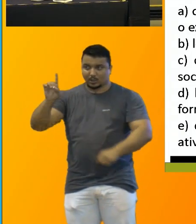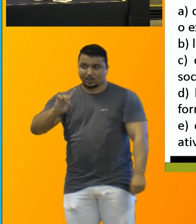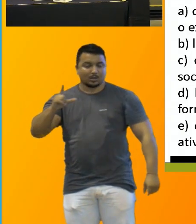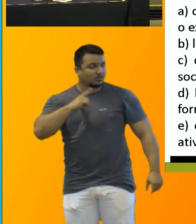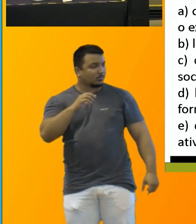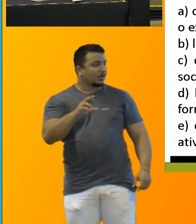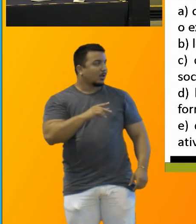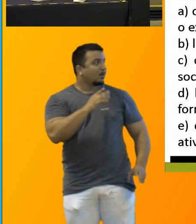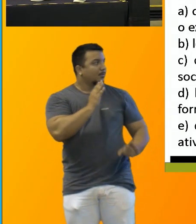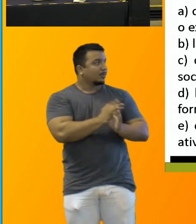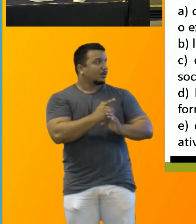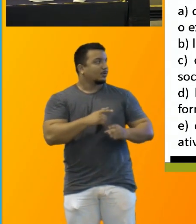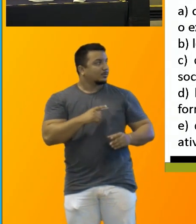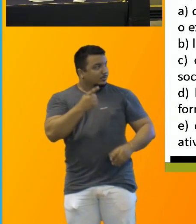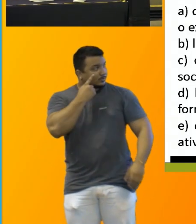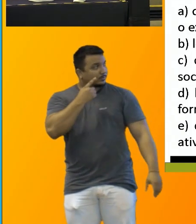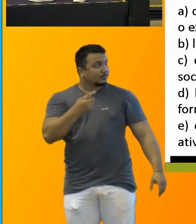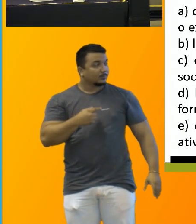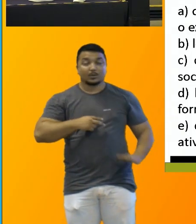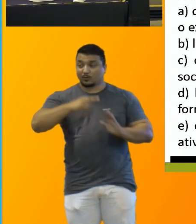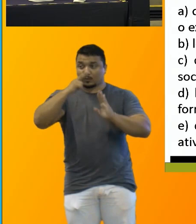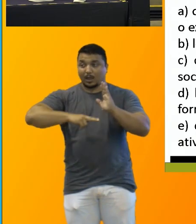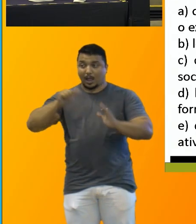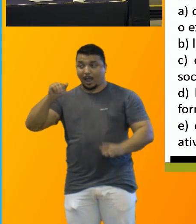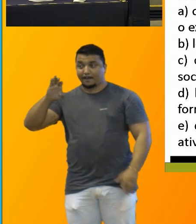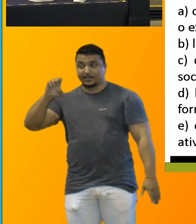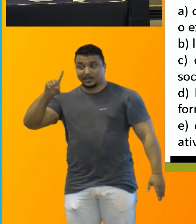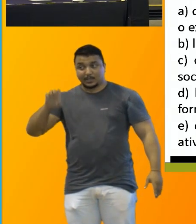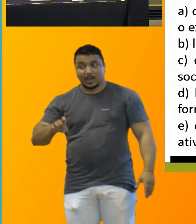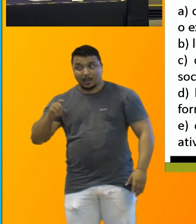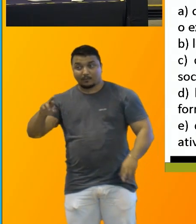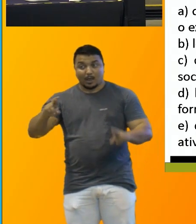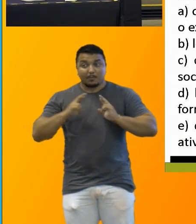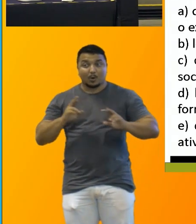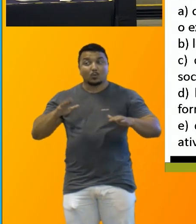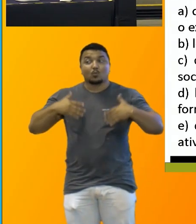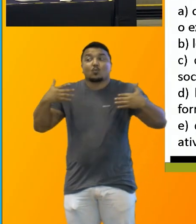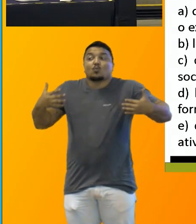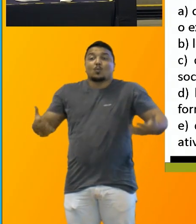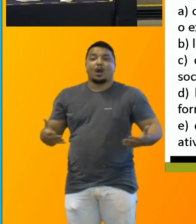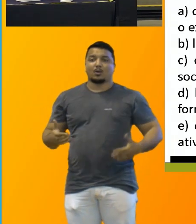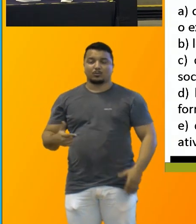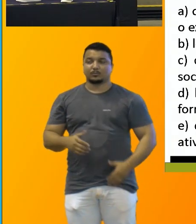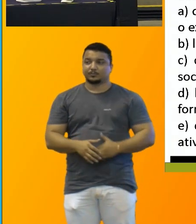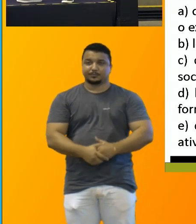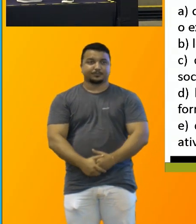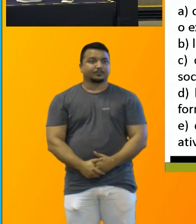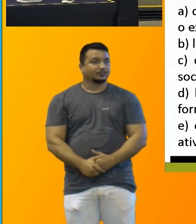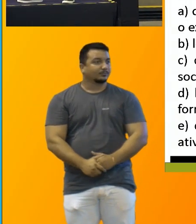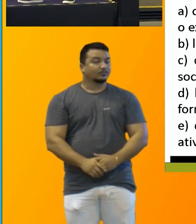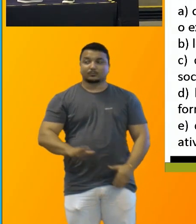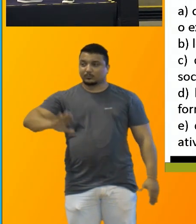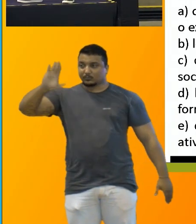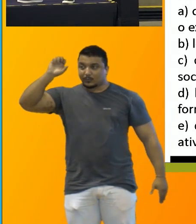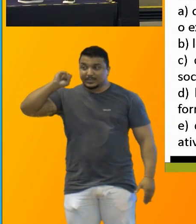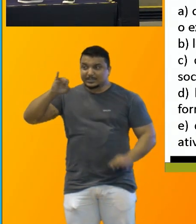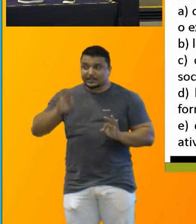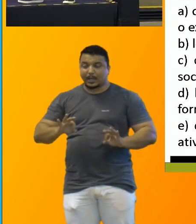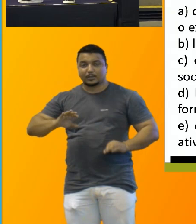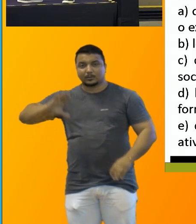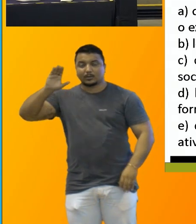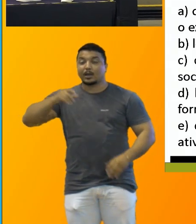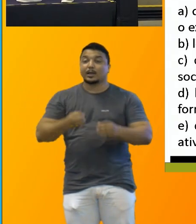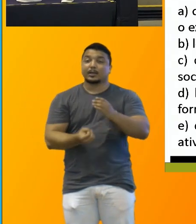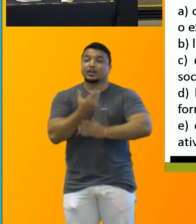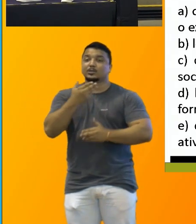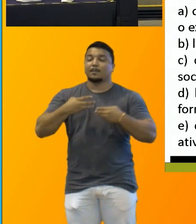questão é um pouquinho mais difícil, eu não vou dar dica, eu vou ler os itens. E quero ver na hora de levantar as mãos, tá? Criação do Ministério